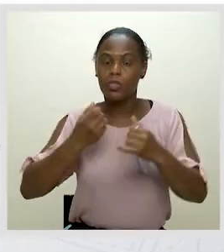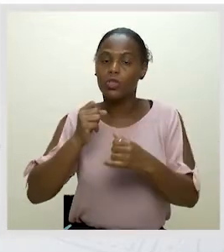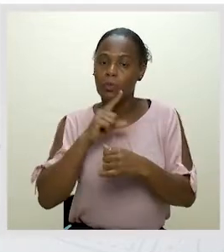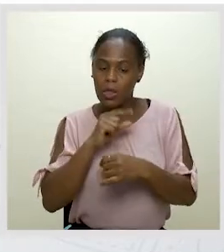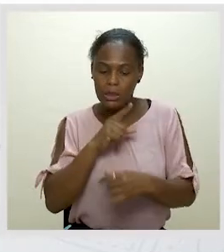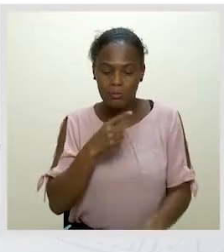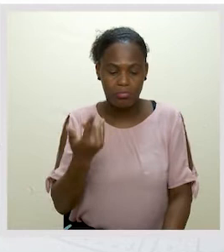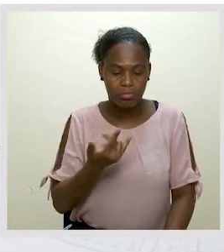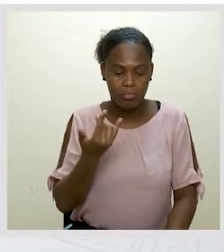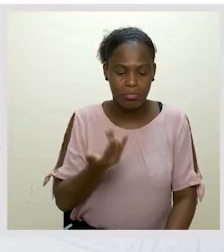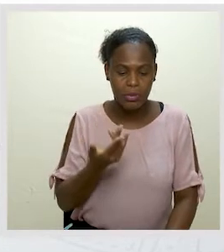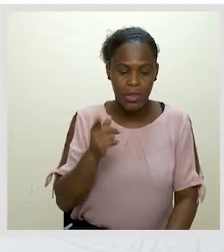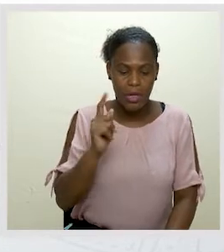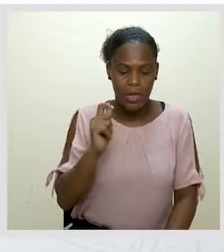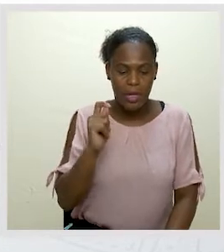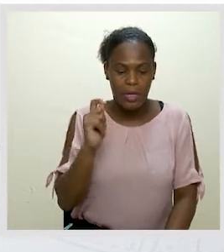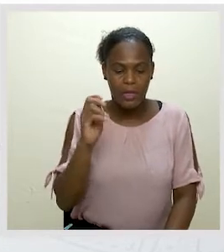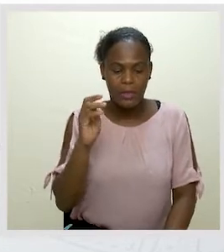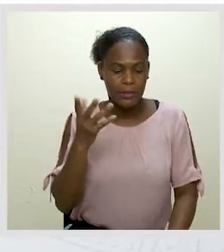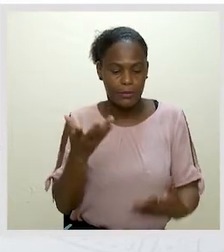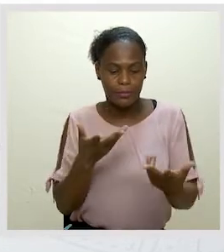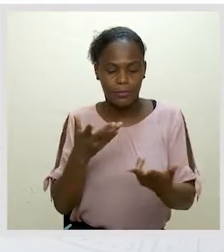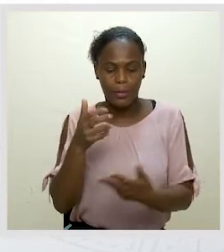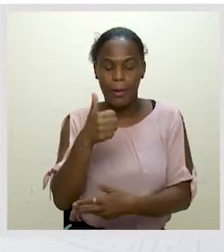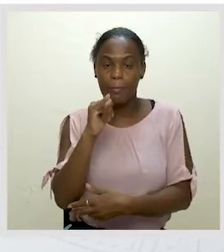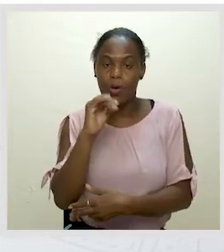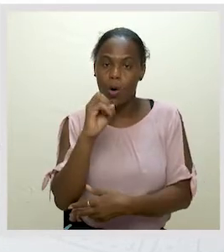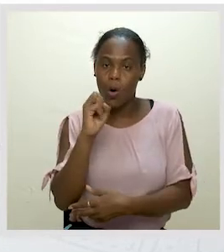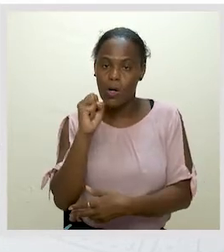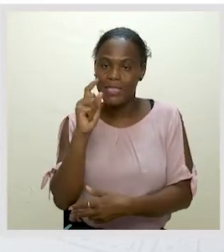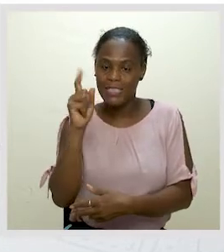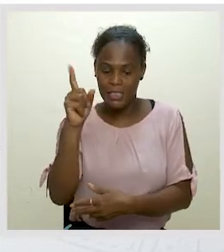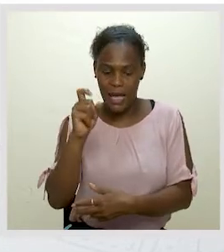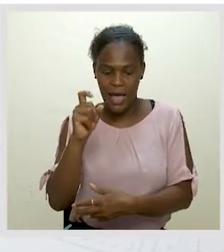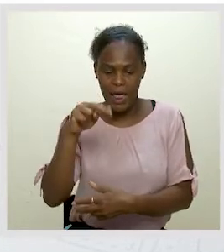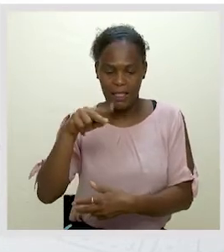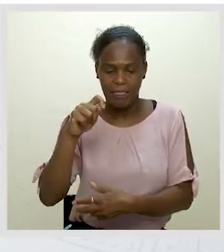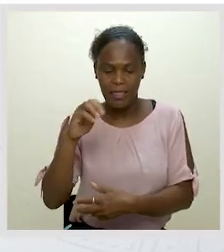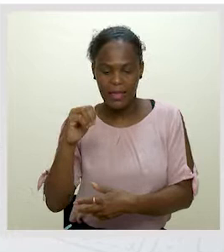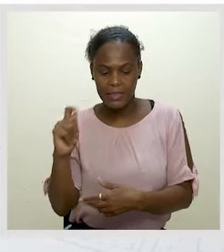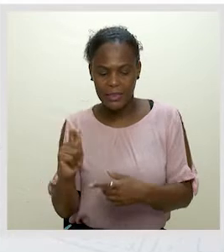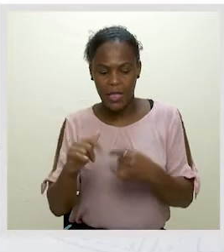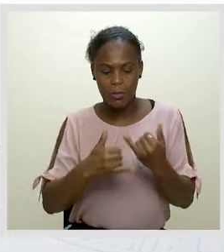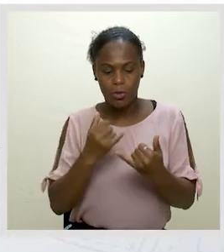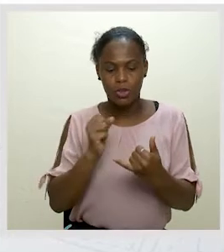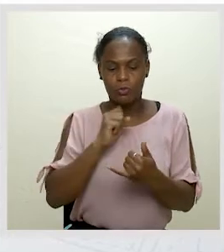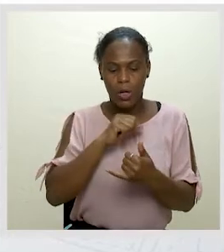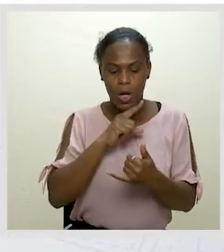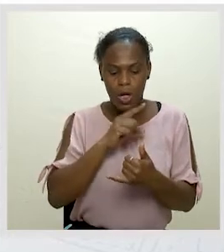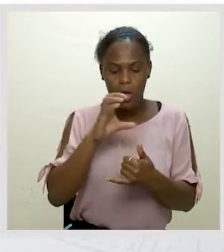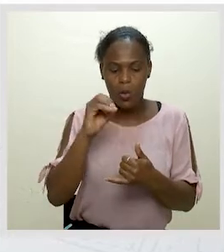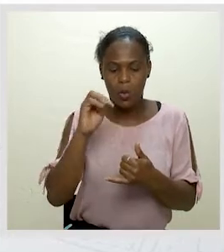hipótese cosmozóica ou da panspermia. E, por último, temos a hipótese de evolução química, que